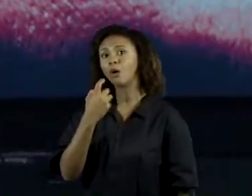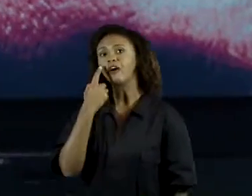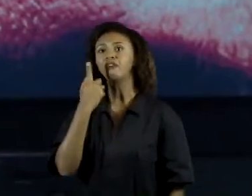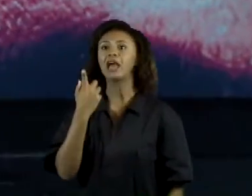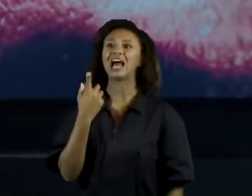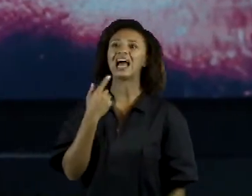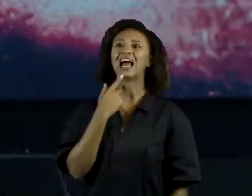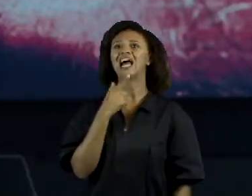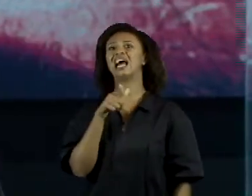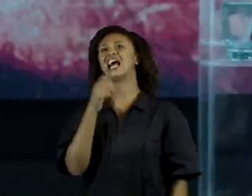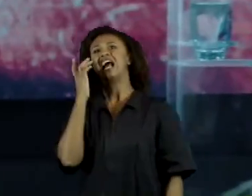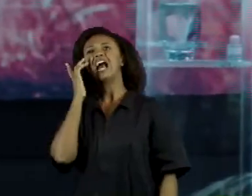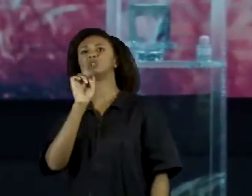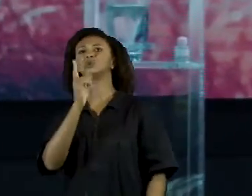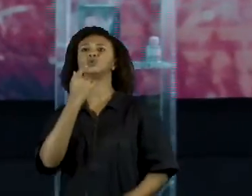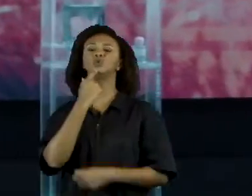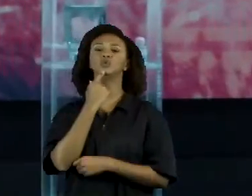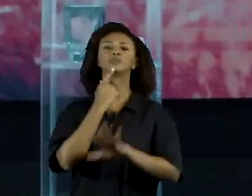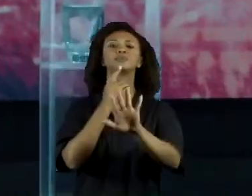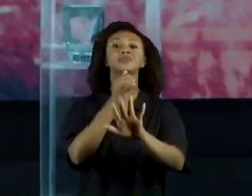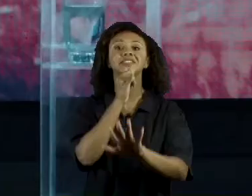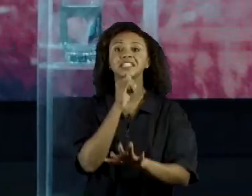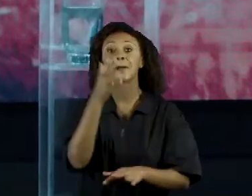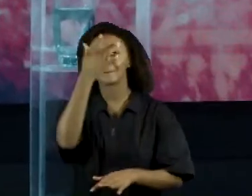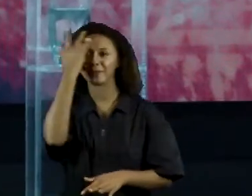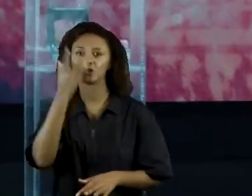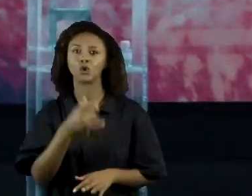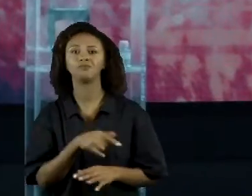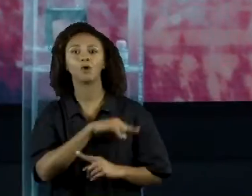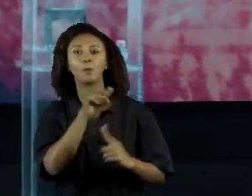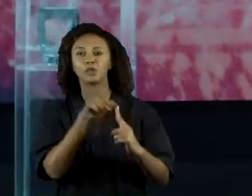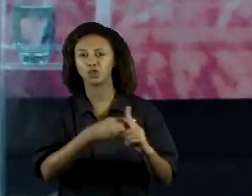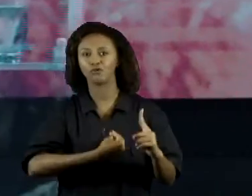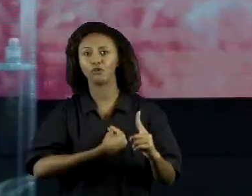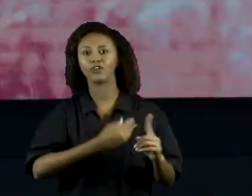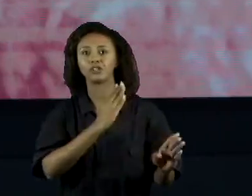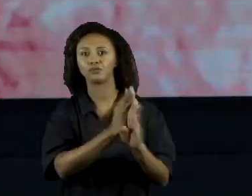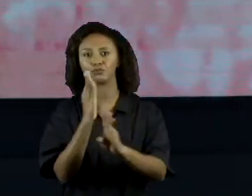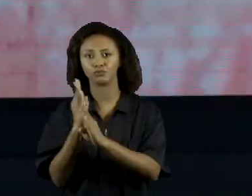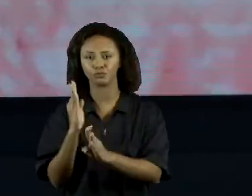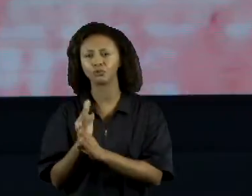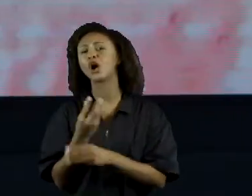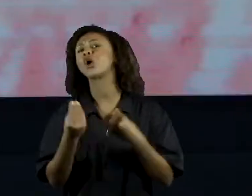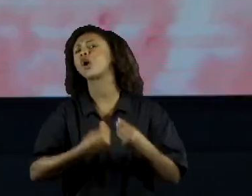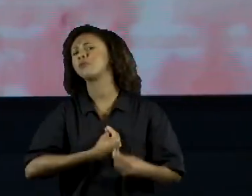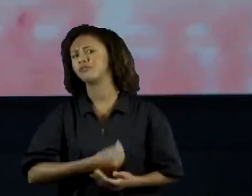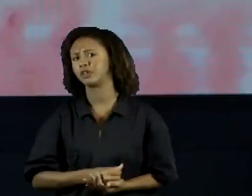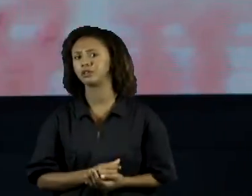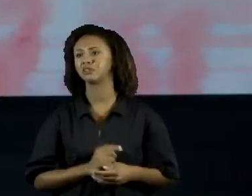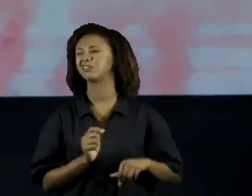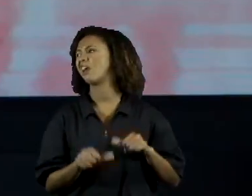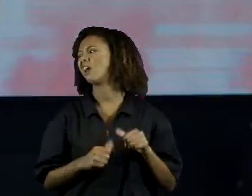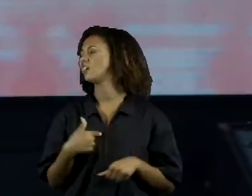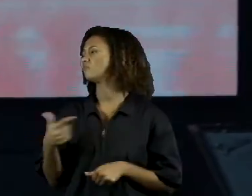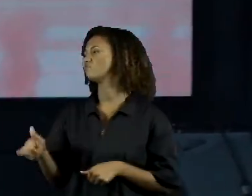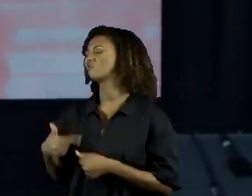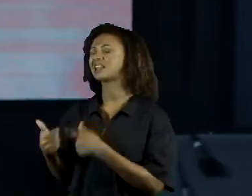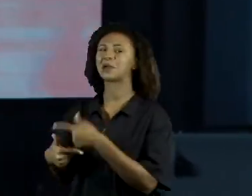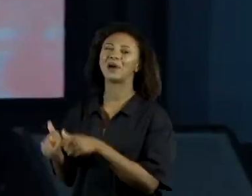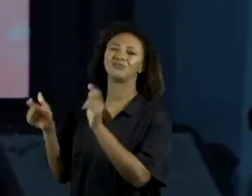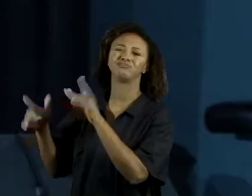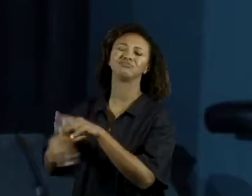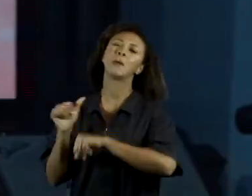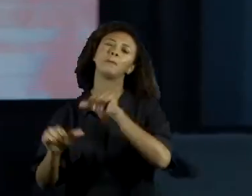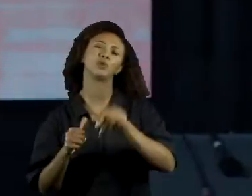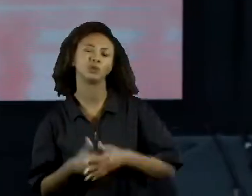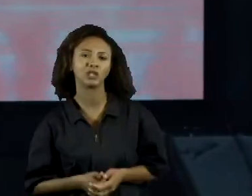você vê uma pessoa que não descobriu o propósito, que ela está sempre querendo mudar de área. Está sempre querendo mudar de emprego, mudar de empresa,